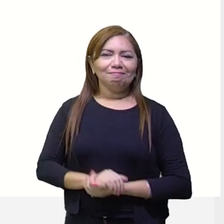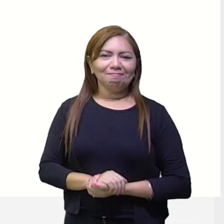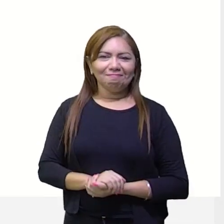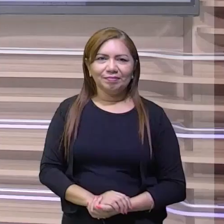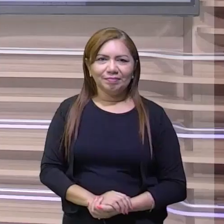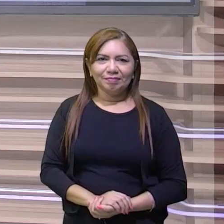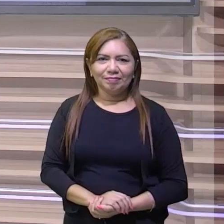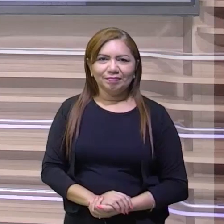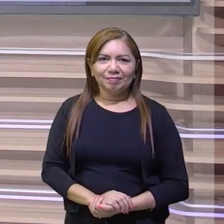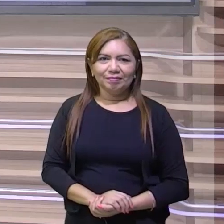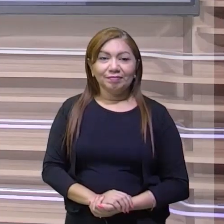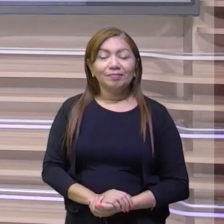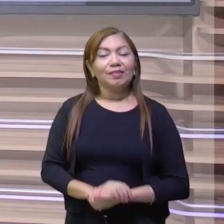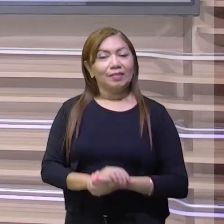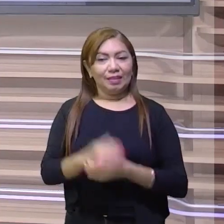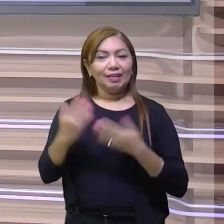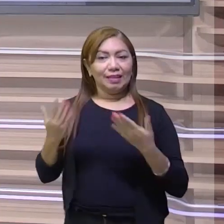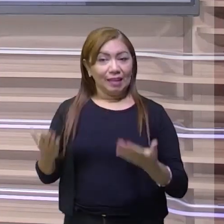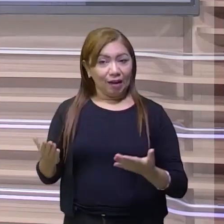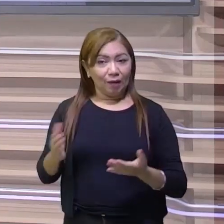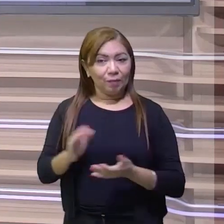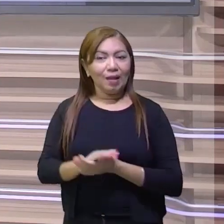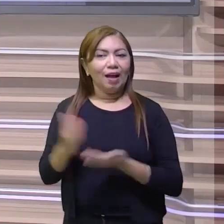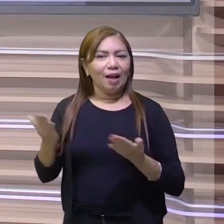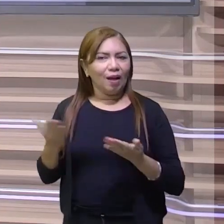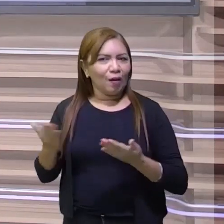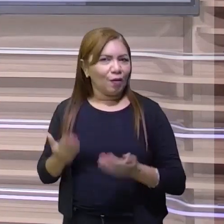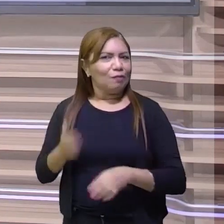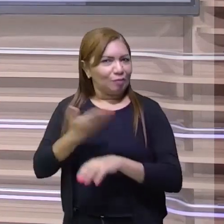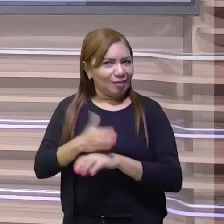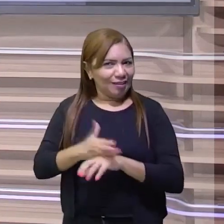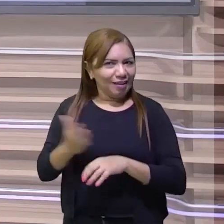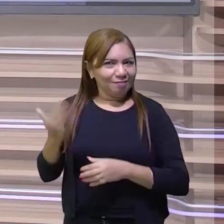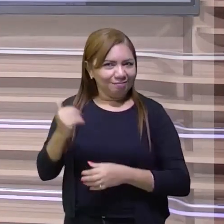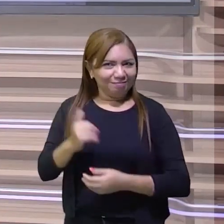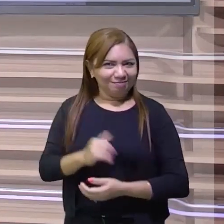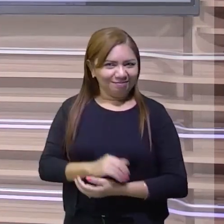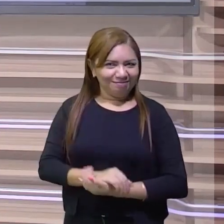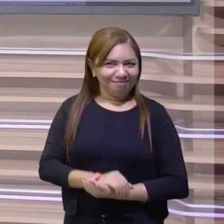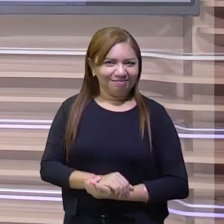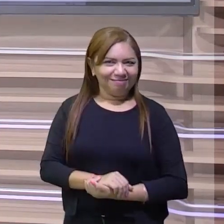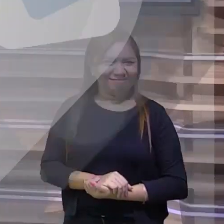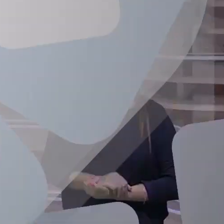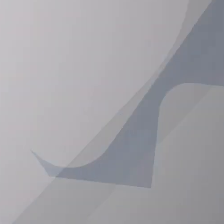Ok? Então, chegou a hora de exercitar. Vamos lá.